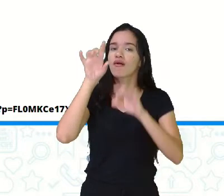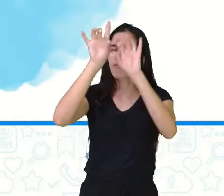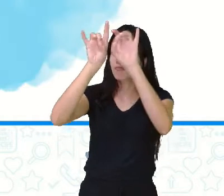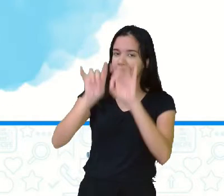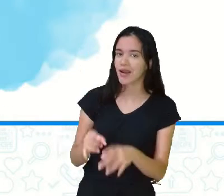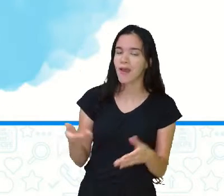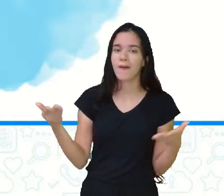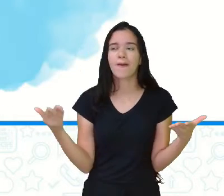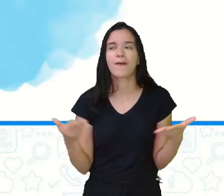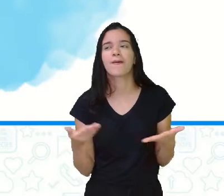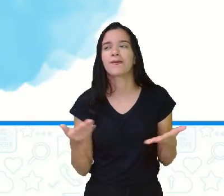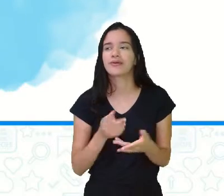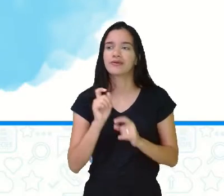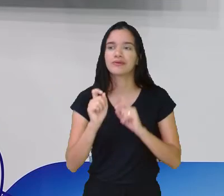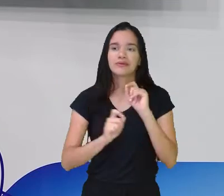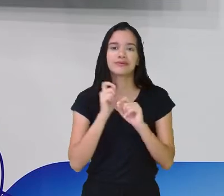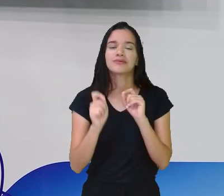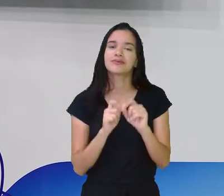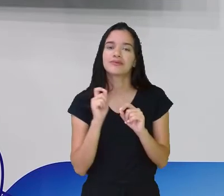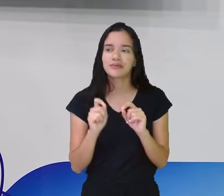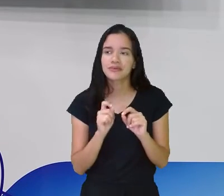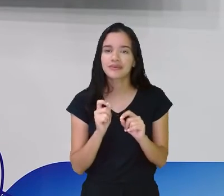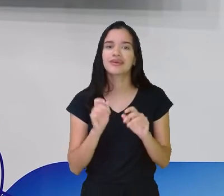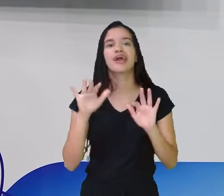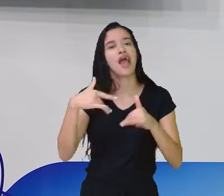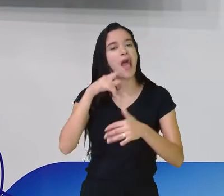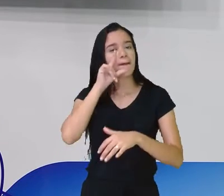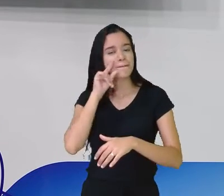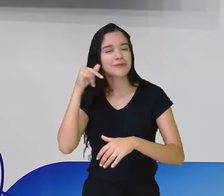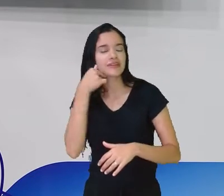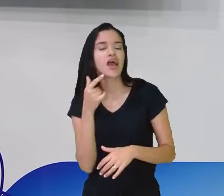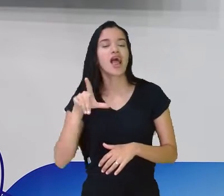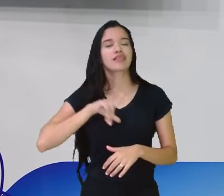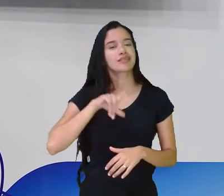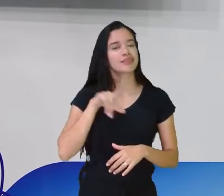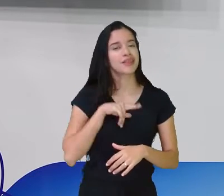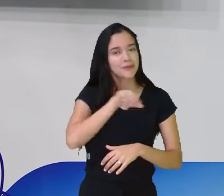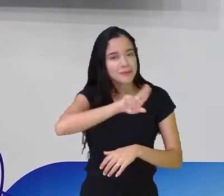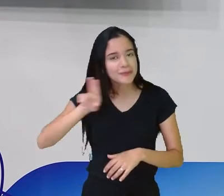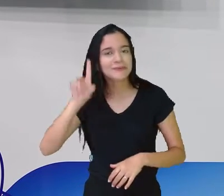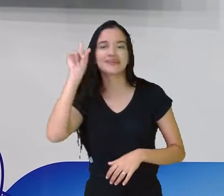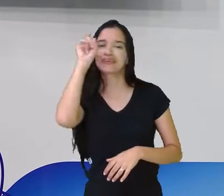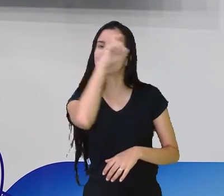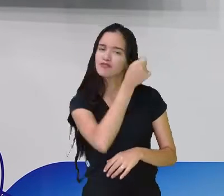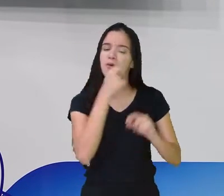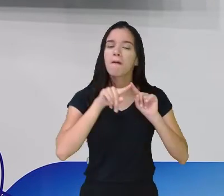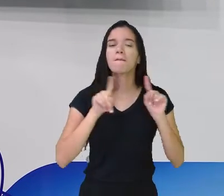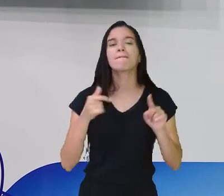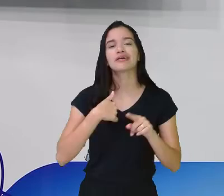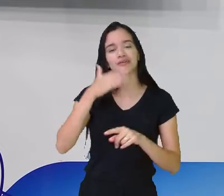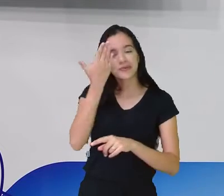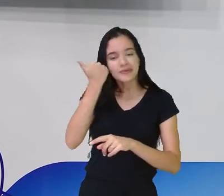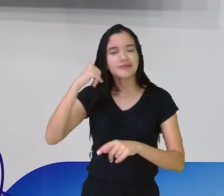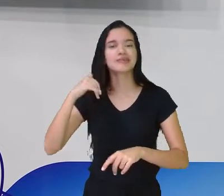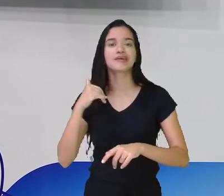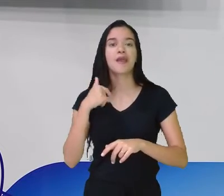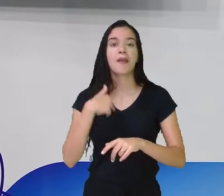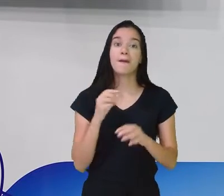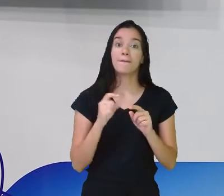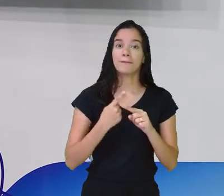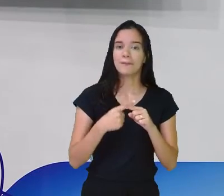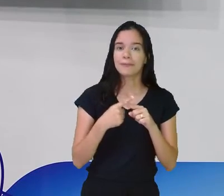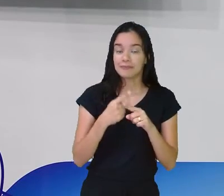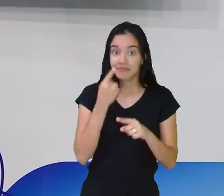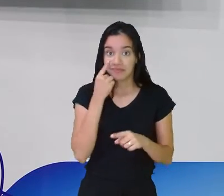um hoje, que vai dar um pouquinho de trabalho à querida Midian, porque tem um nomezinho difícil, eu vice Midian, mas eu sei que ela vai desenrolar porque ela é show de